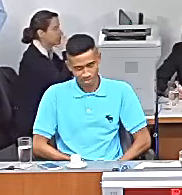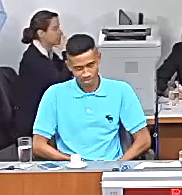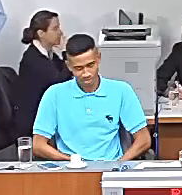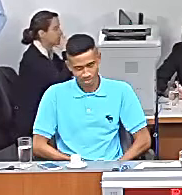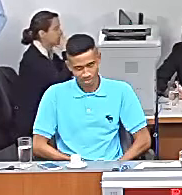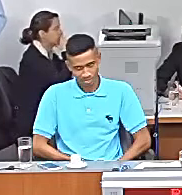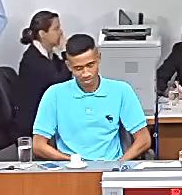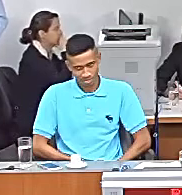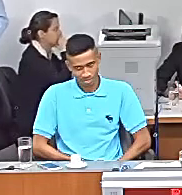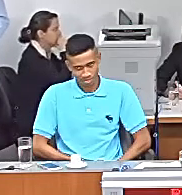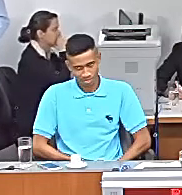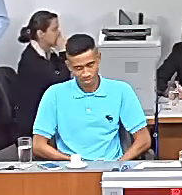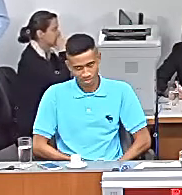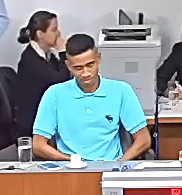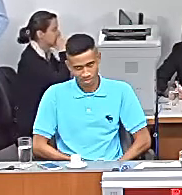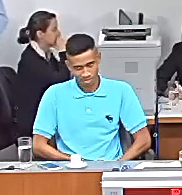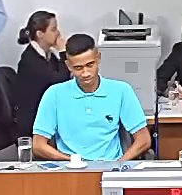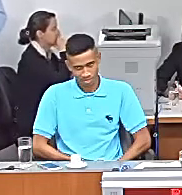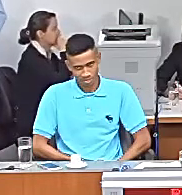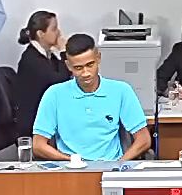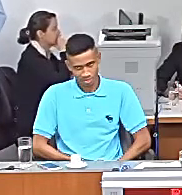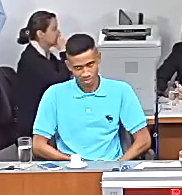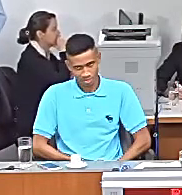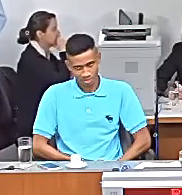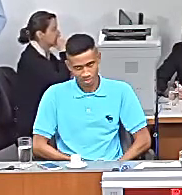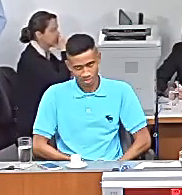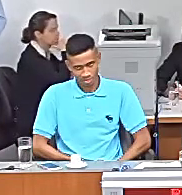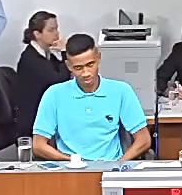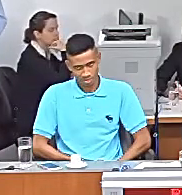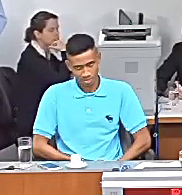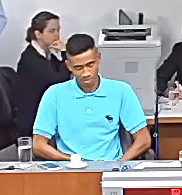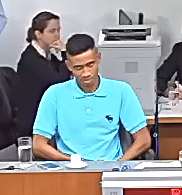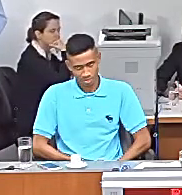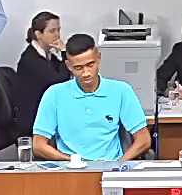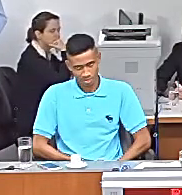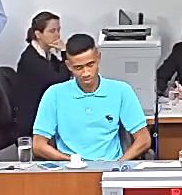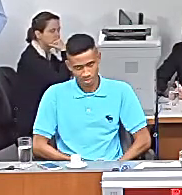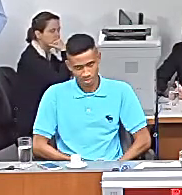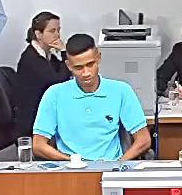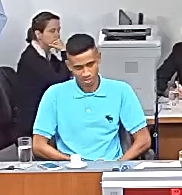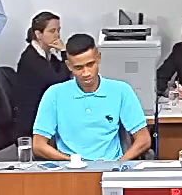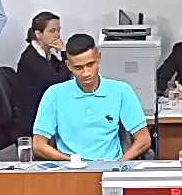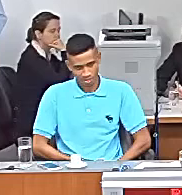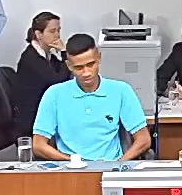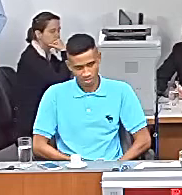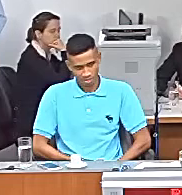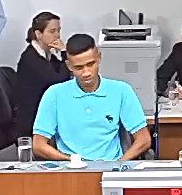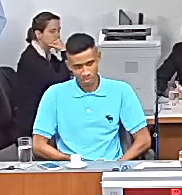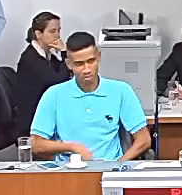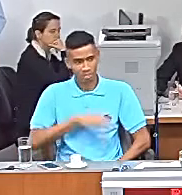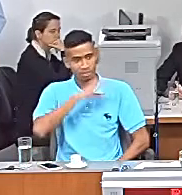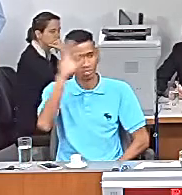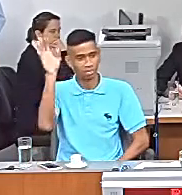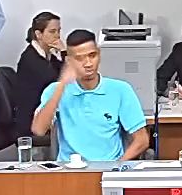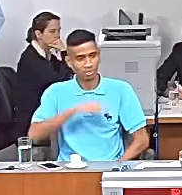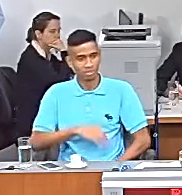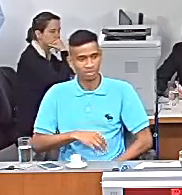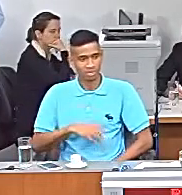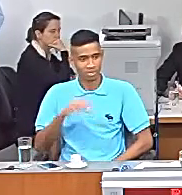aqui não medimos esforço para junto com o presidente aqui, estar trabalhando em prol